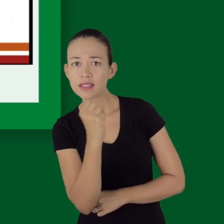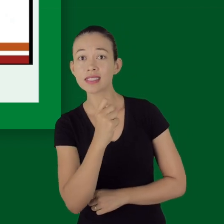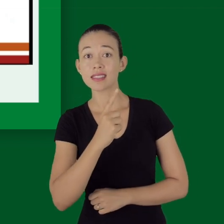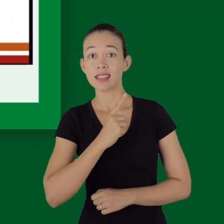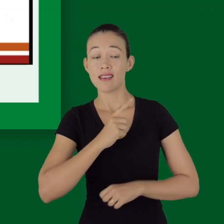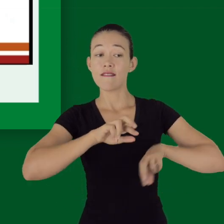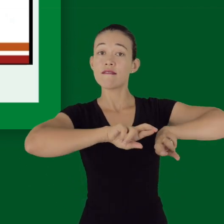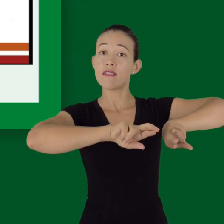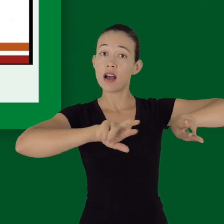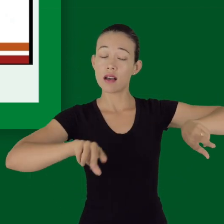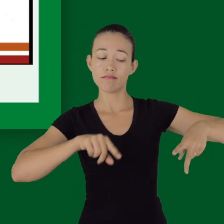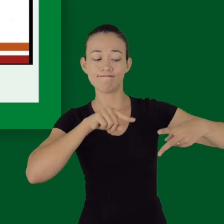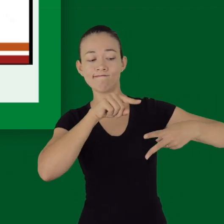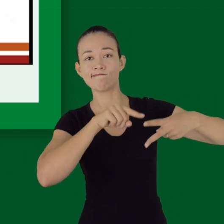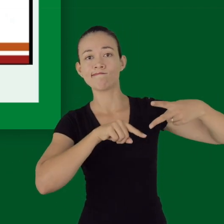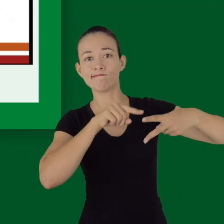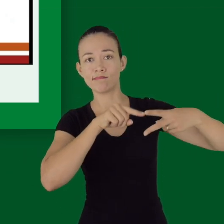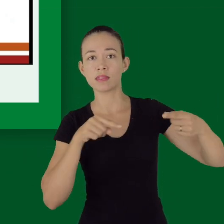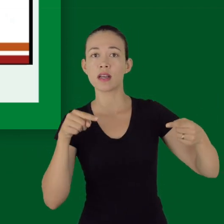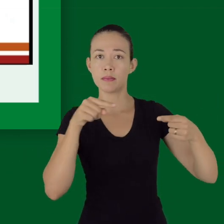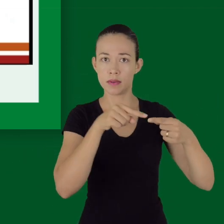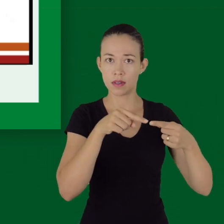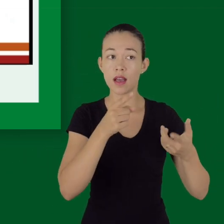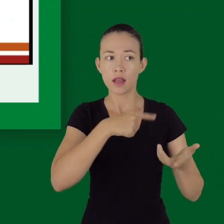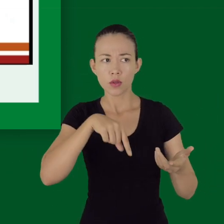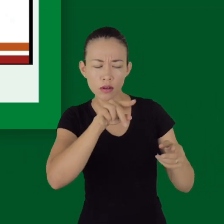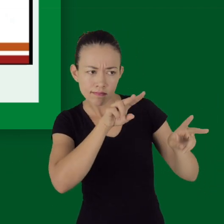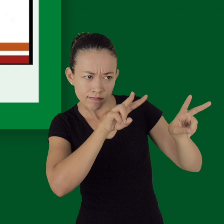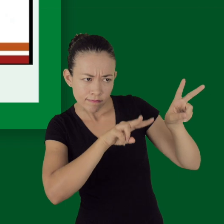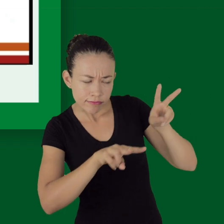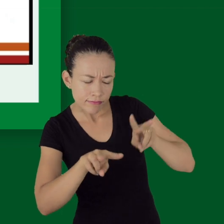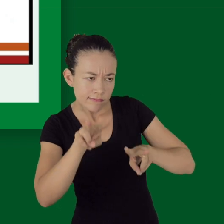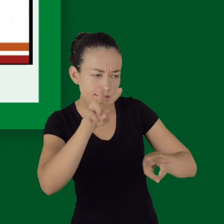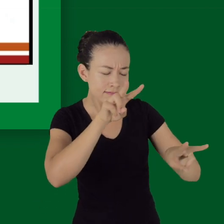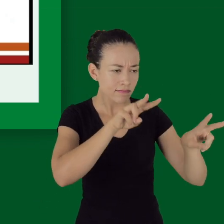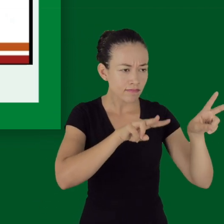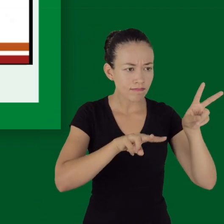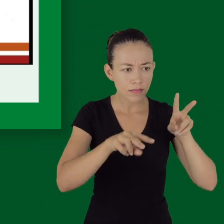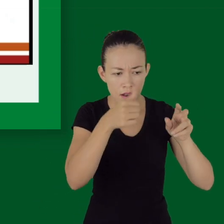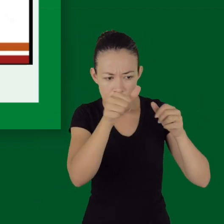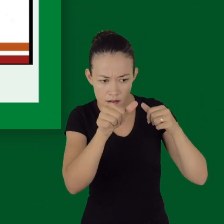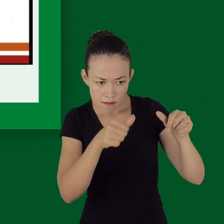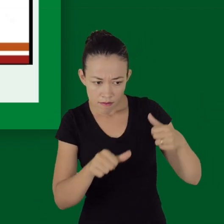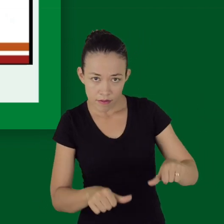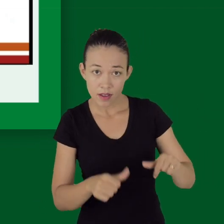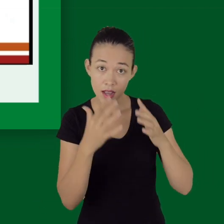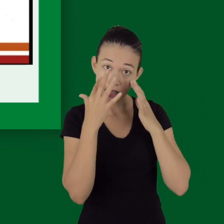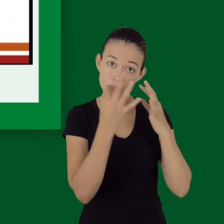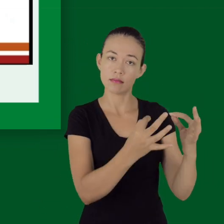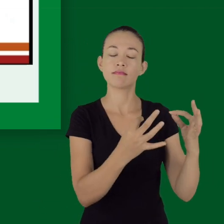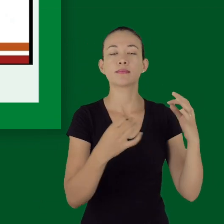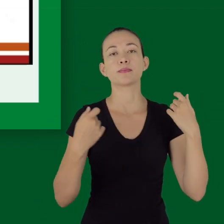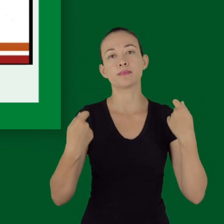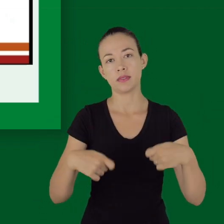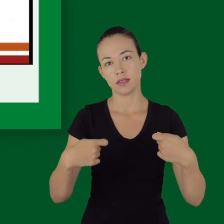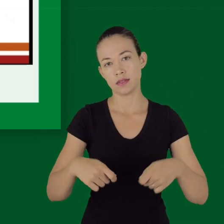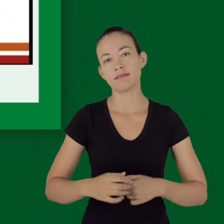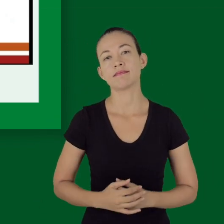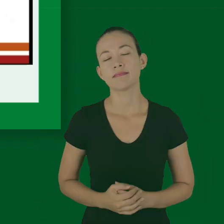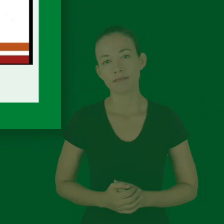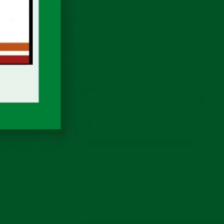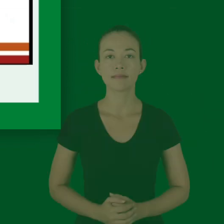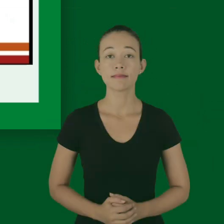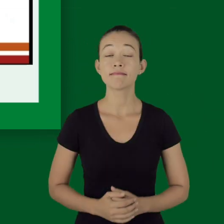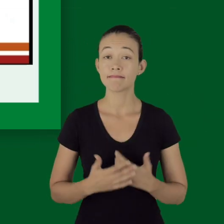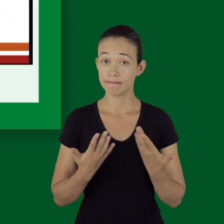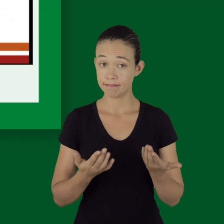simpáticas e parasimpáticas. E isso não pode passar desapercebido no olhar do avaliador. Então, paciente com lesões medulares